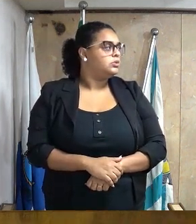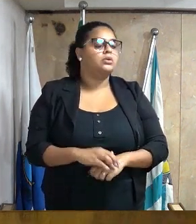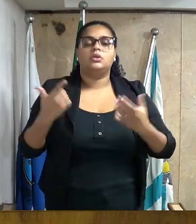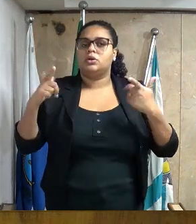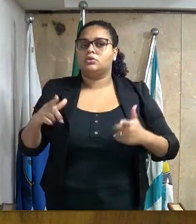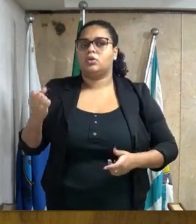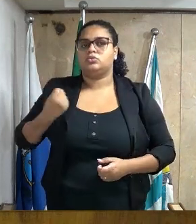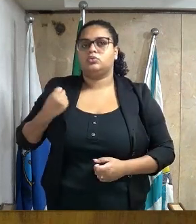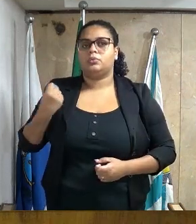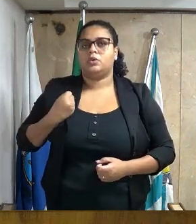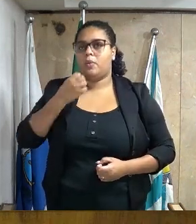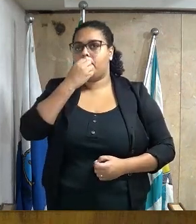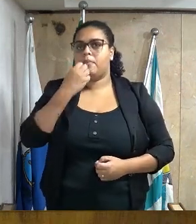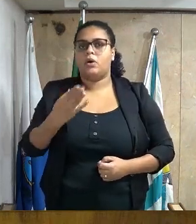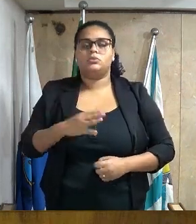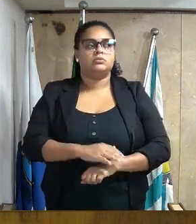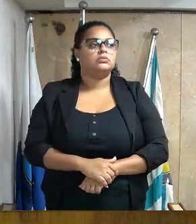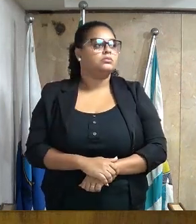Não tendo número legal